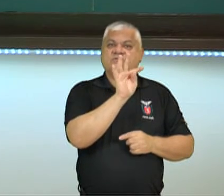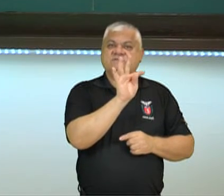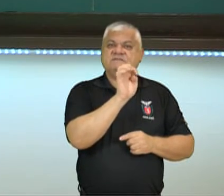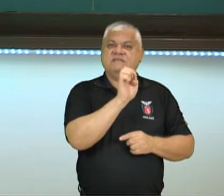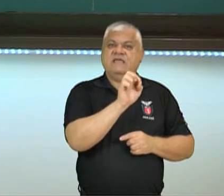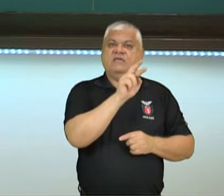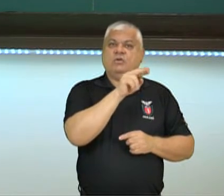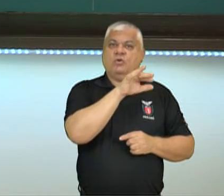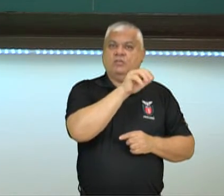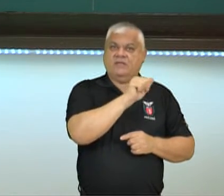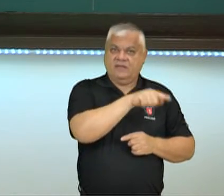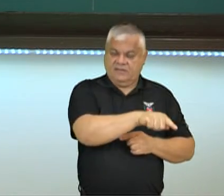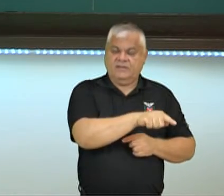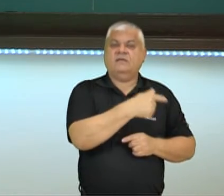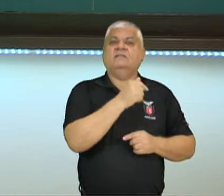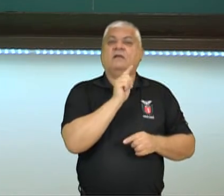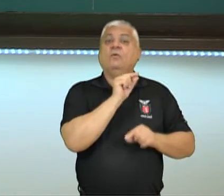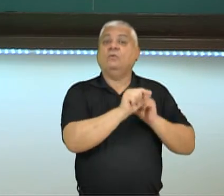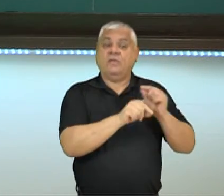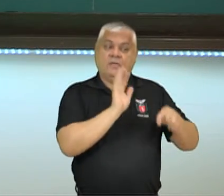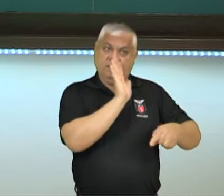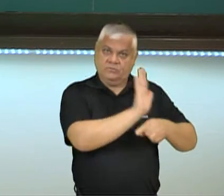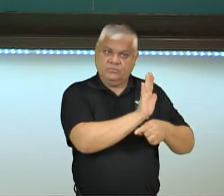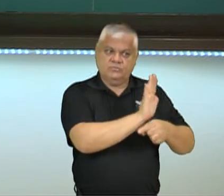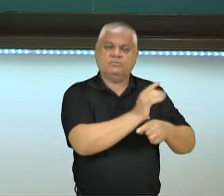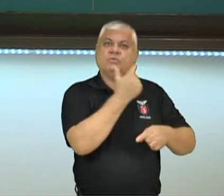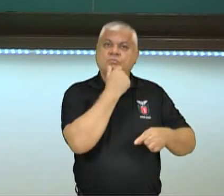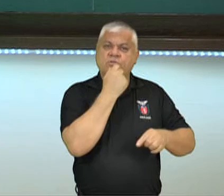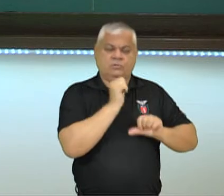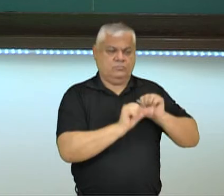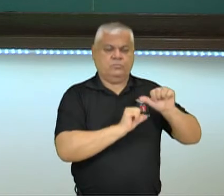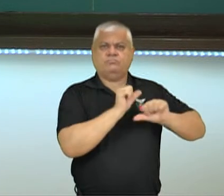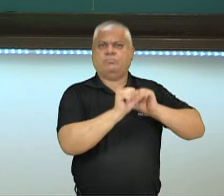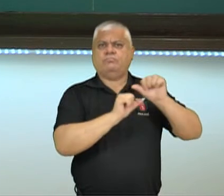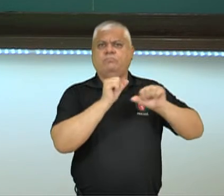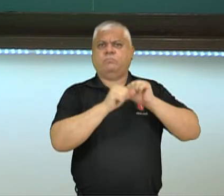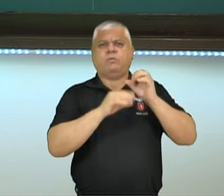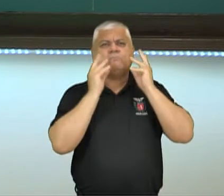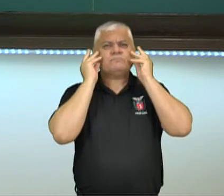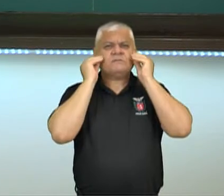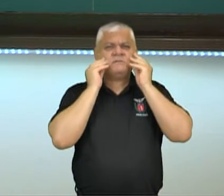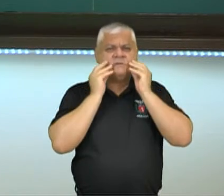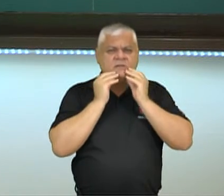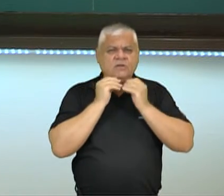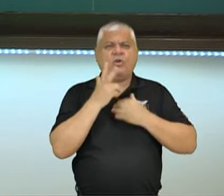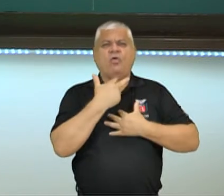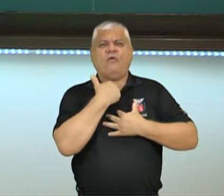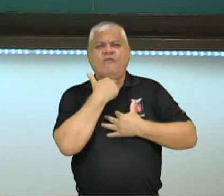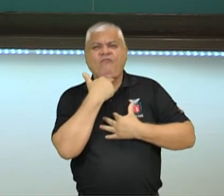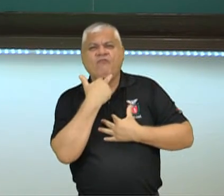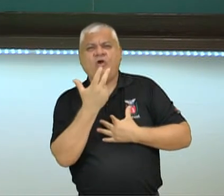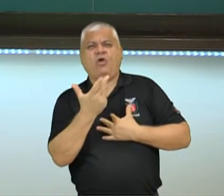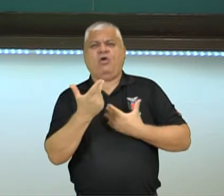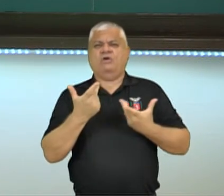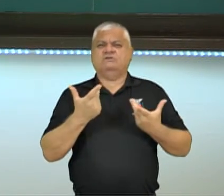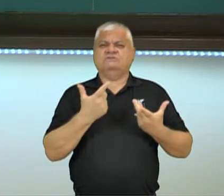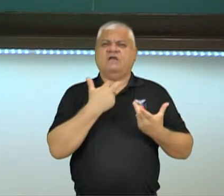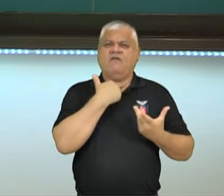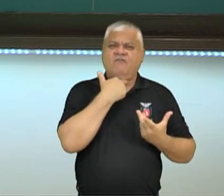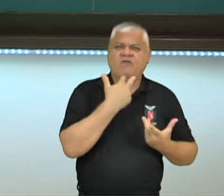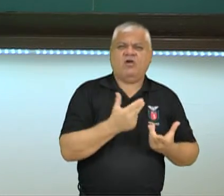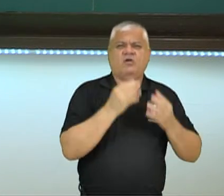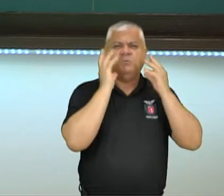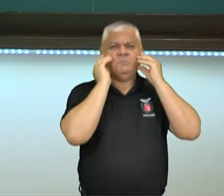testosterona. E a testosterona é que é responsável por todas aquelas características masculinas,